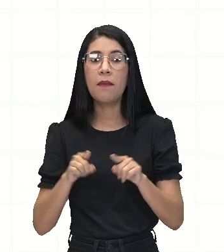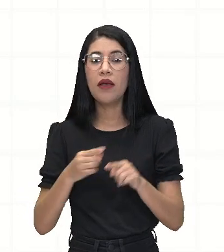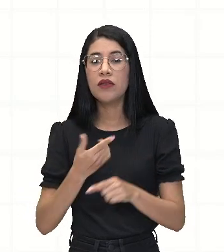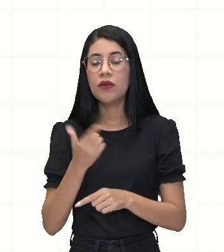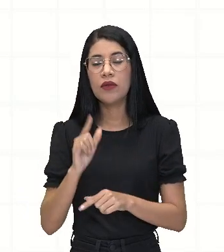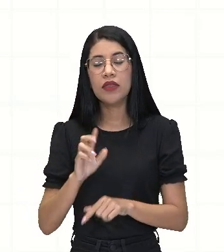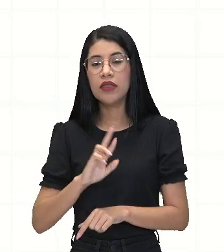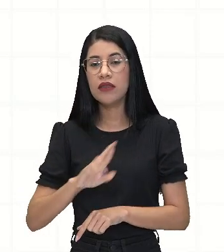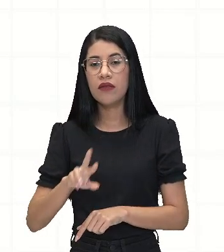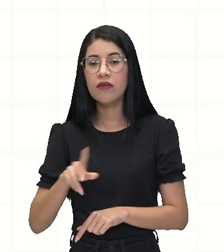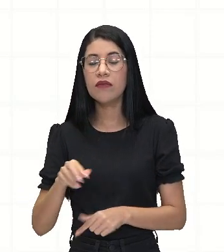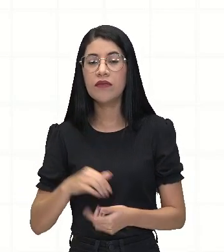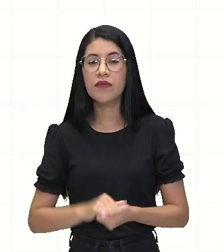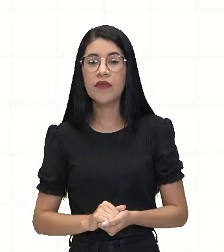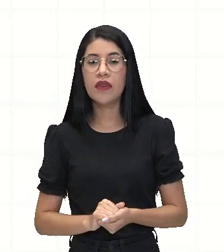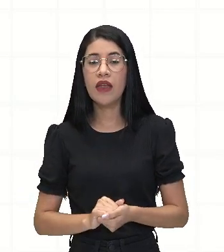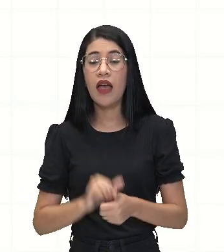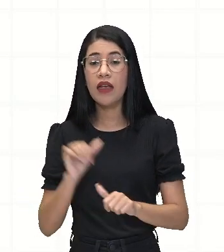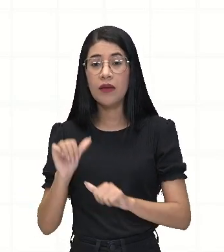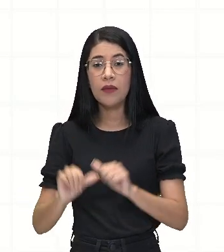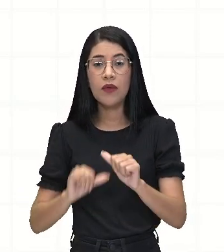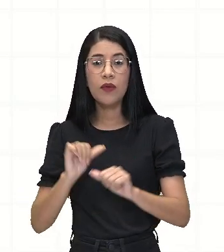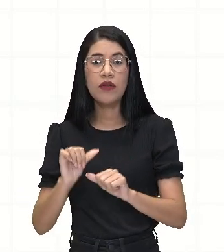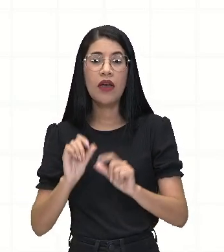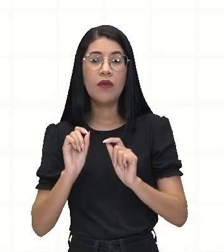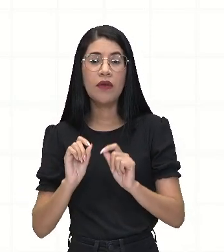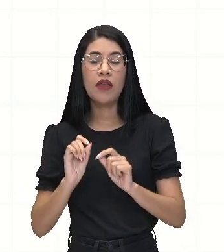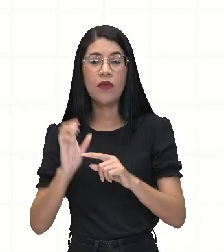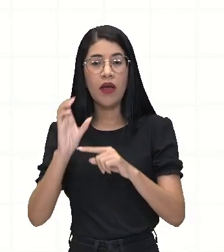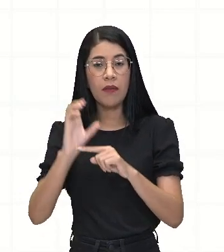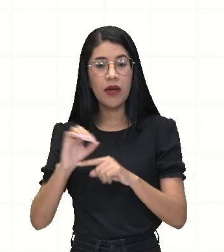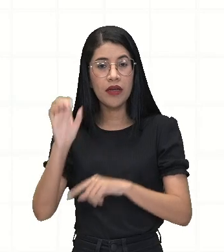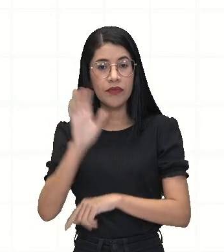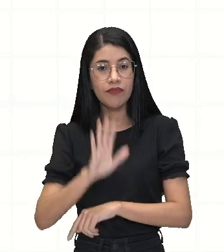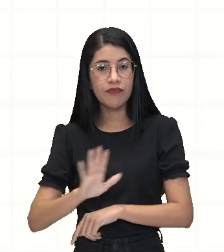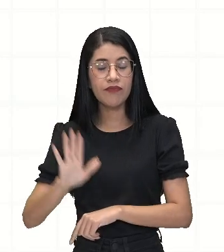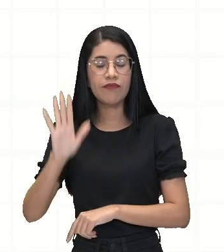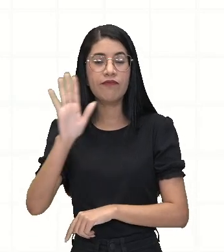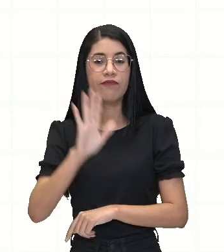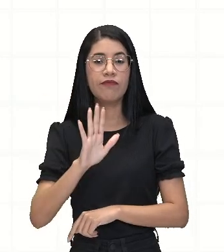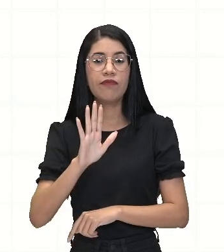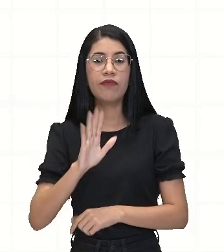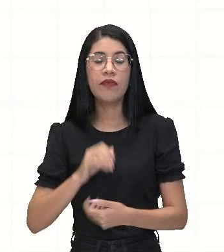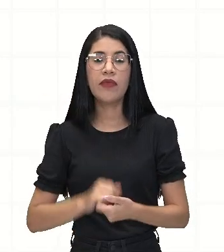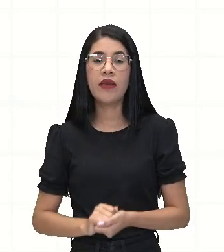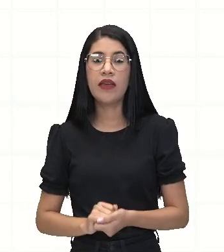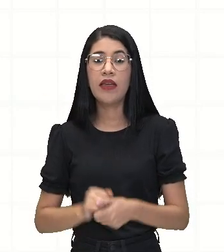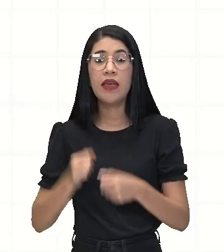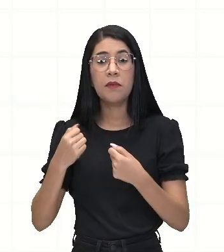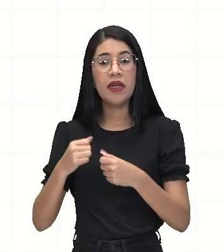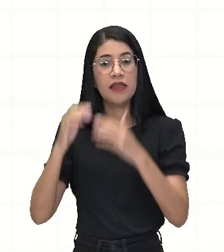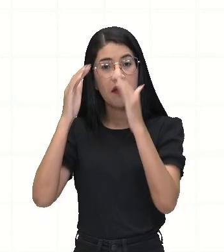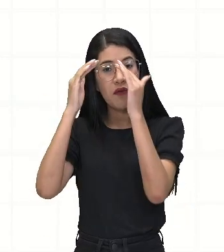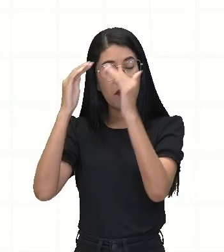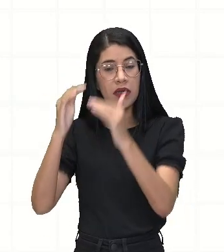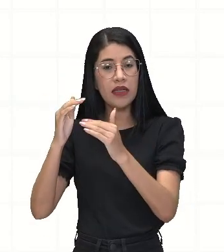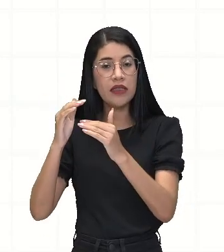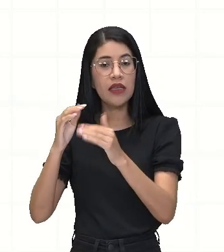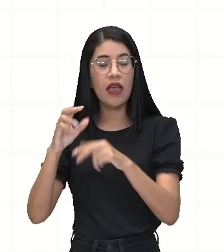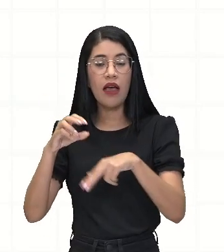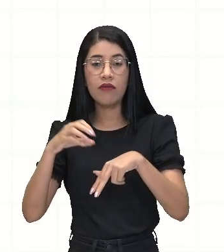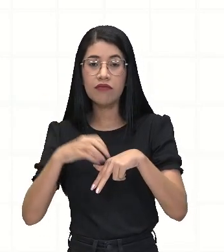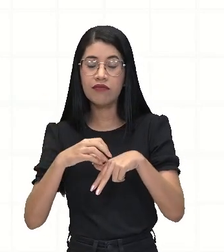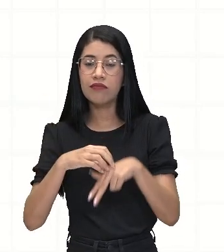capitanias que prosperaram, elas foram transformadas em capitanias gerais, né? E elas eram subordinadas a quem? A coroa portuguesa, né?